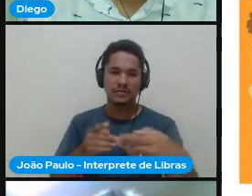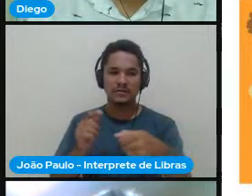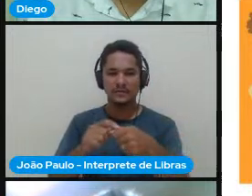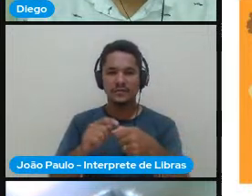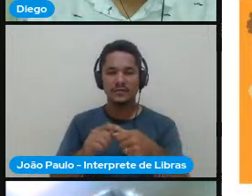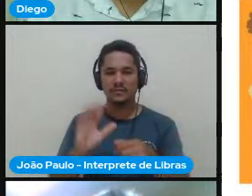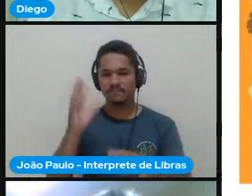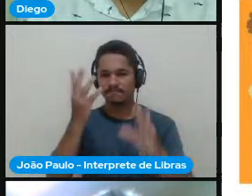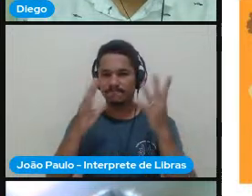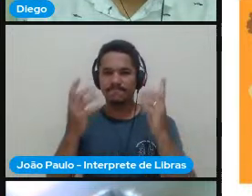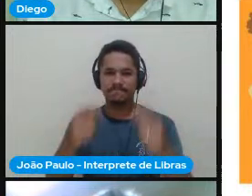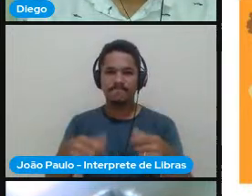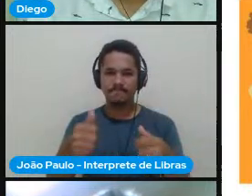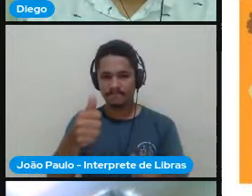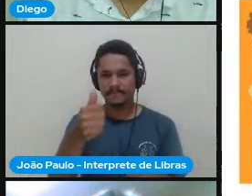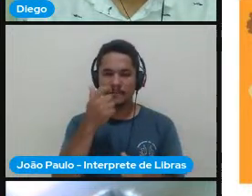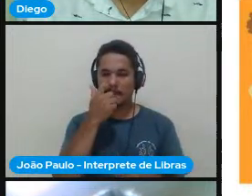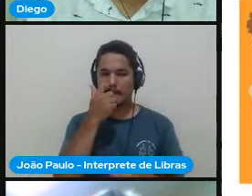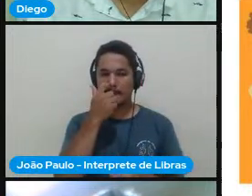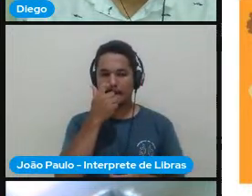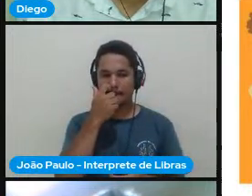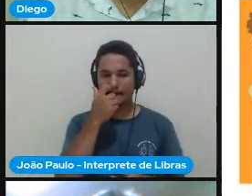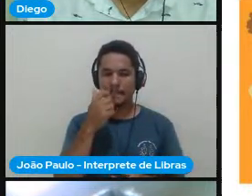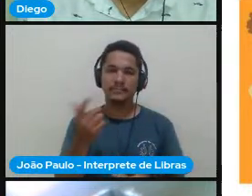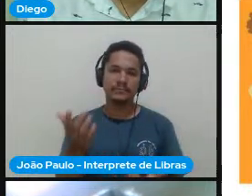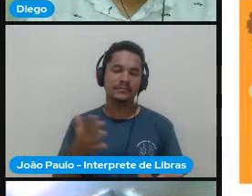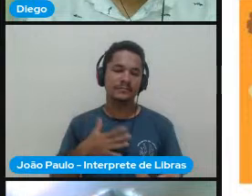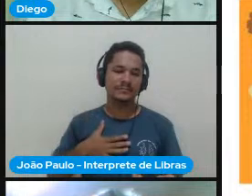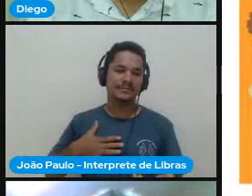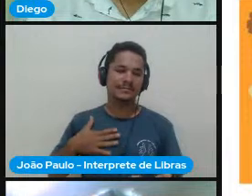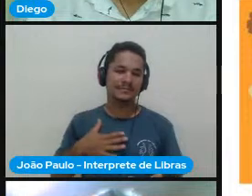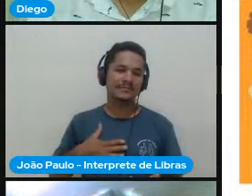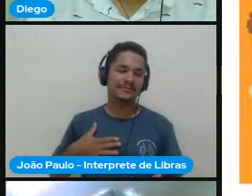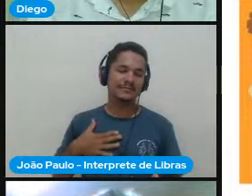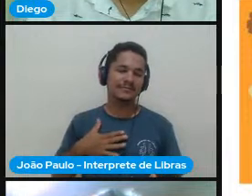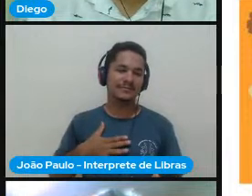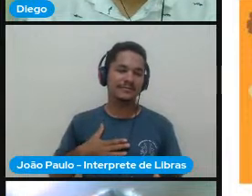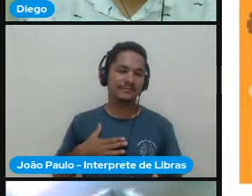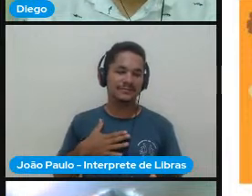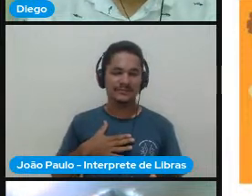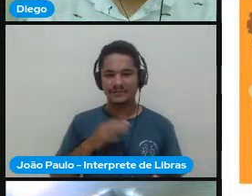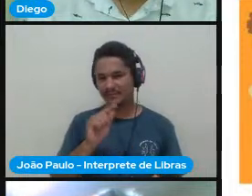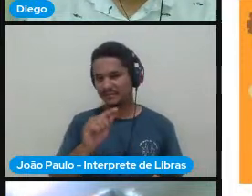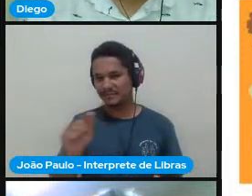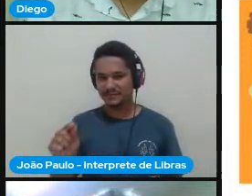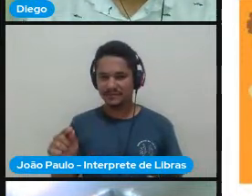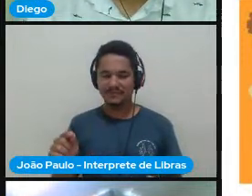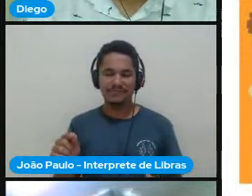acontecer, tá? É um prazer atender quem quer